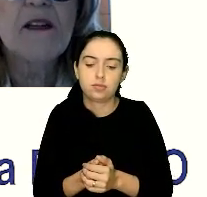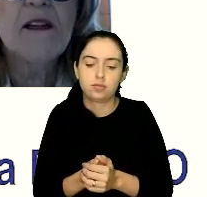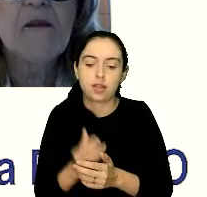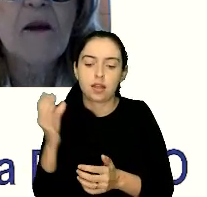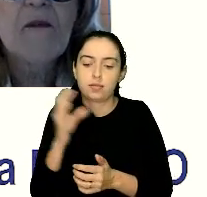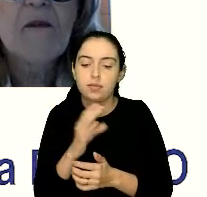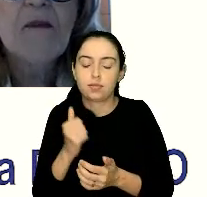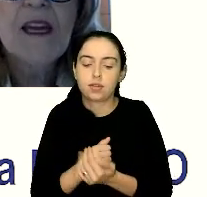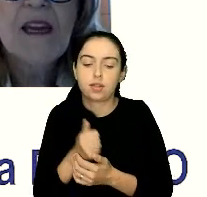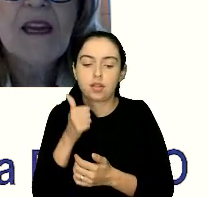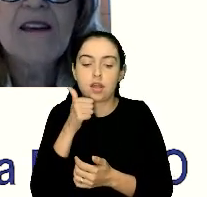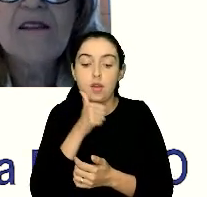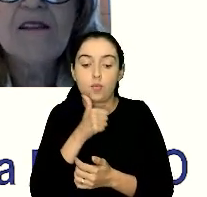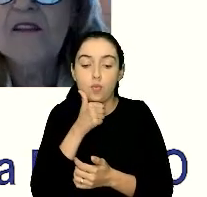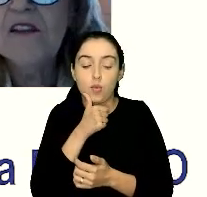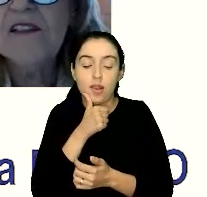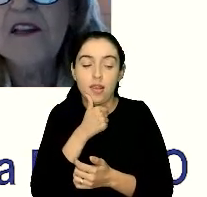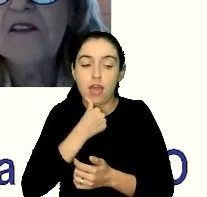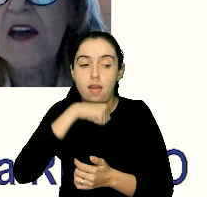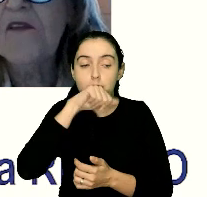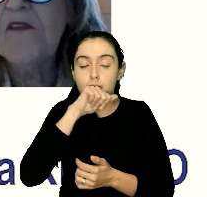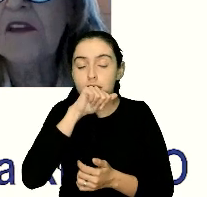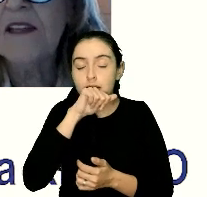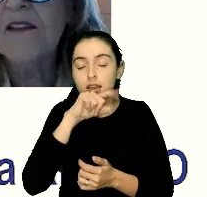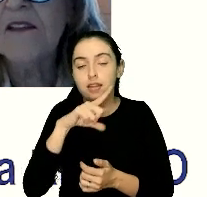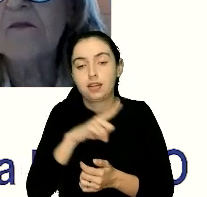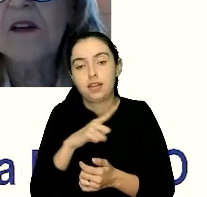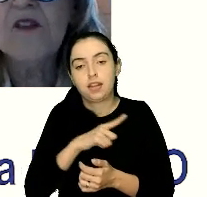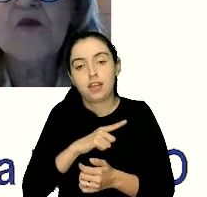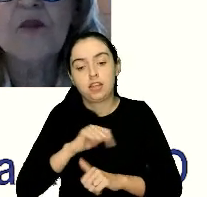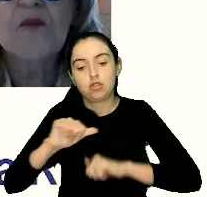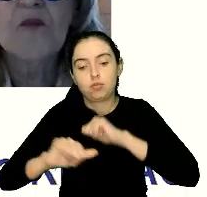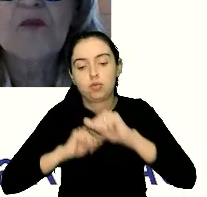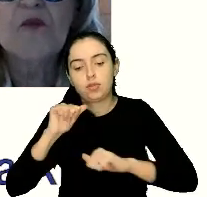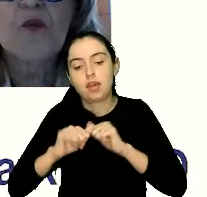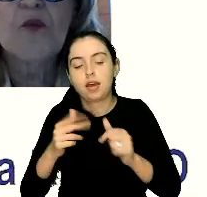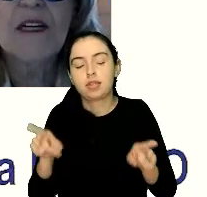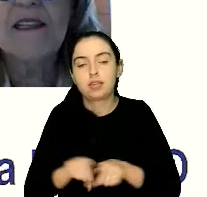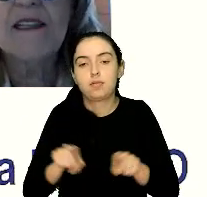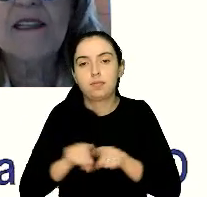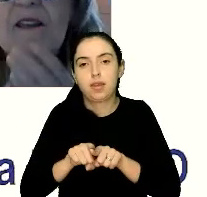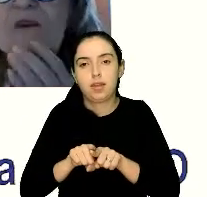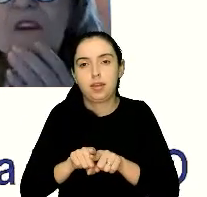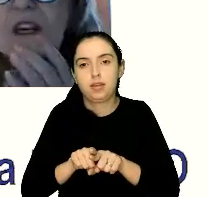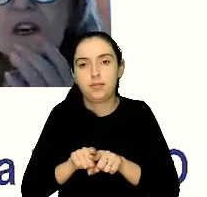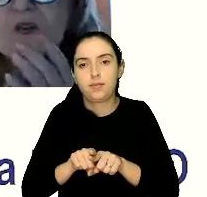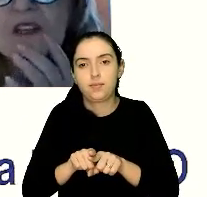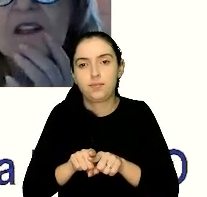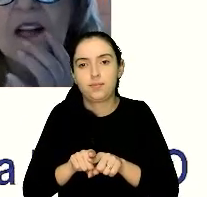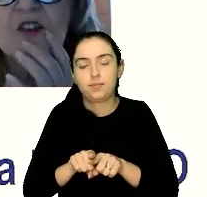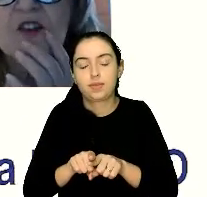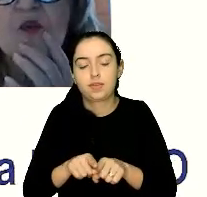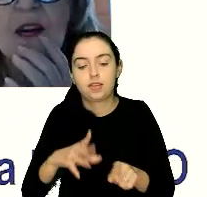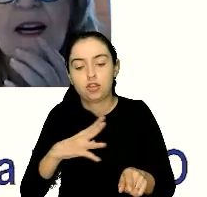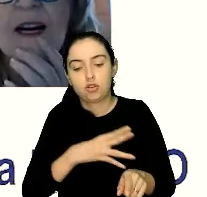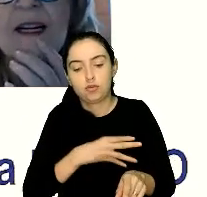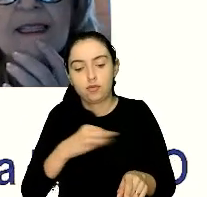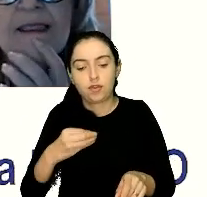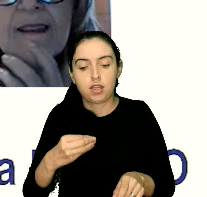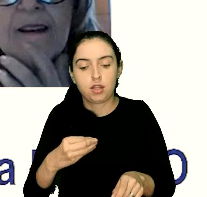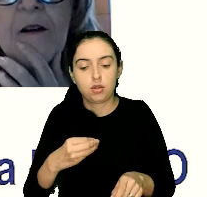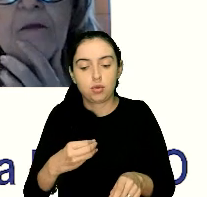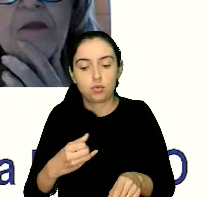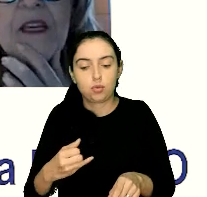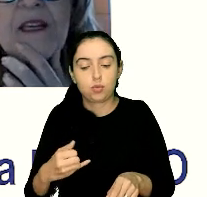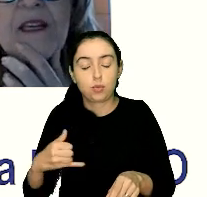mulher mãe, né, que teve que se reinventar também, sobretudo aquelas que têm filhos em idade